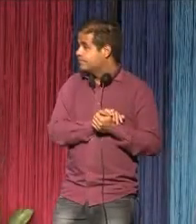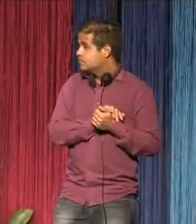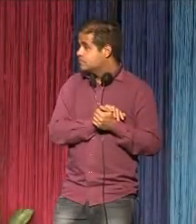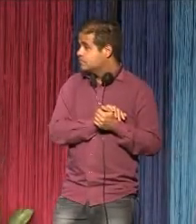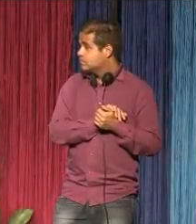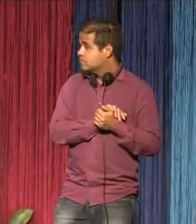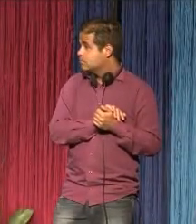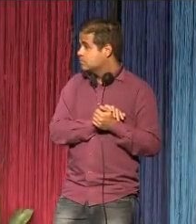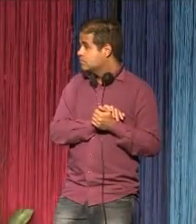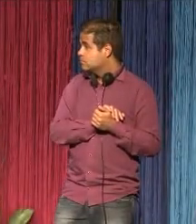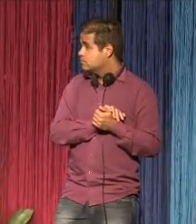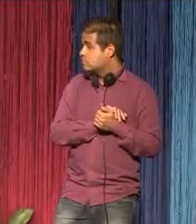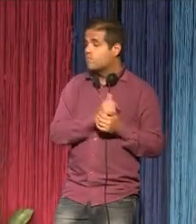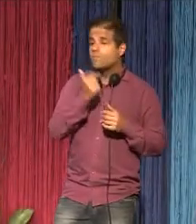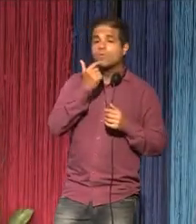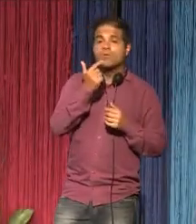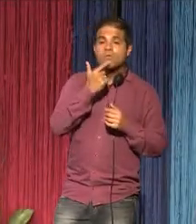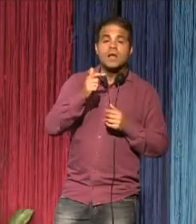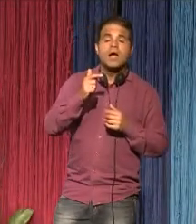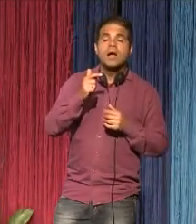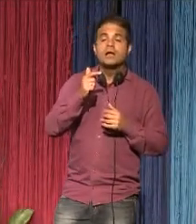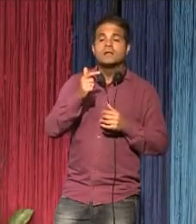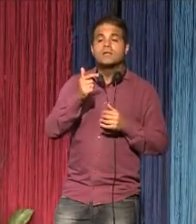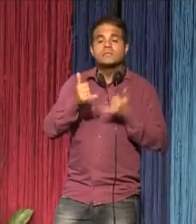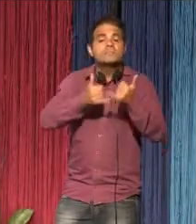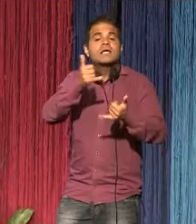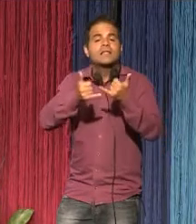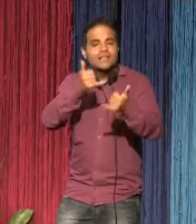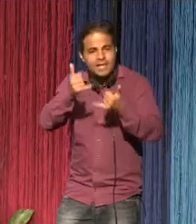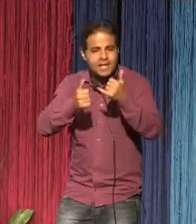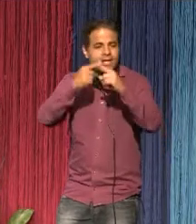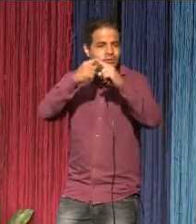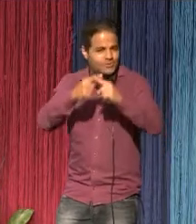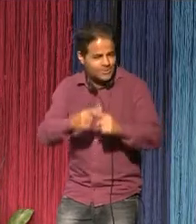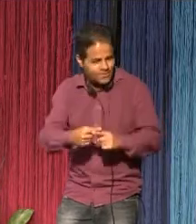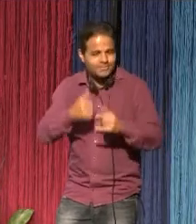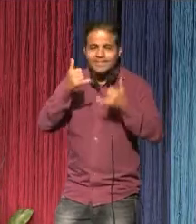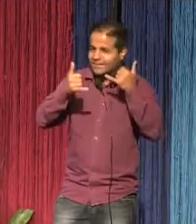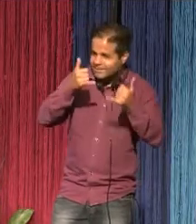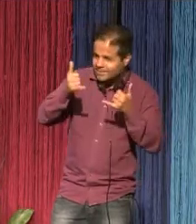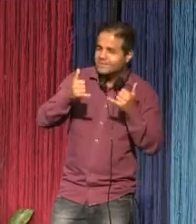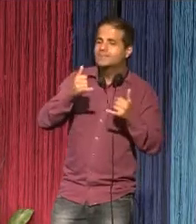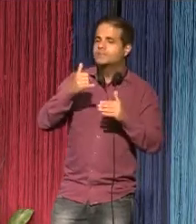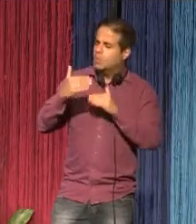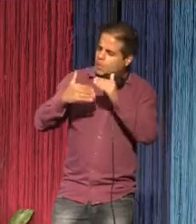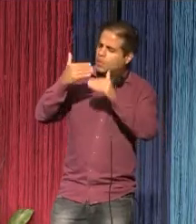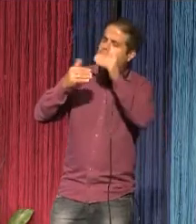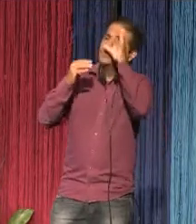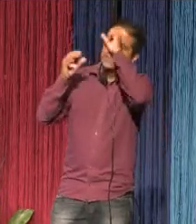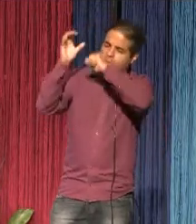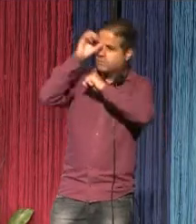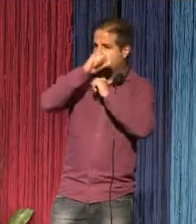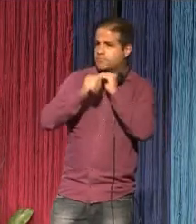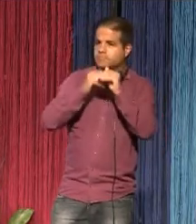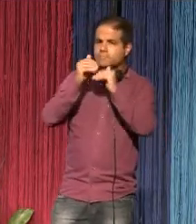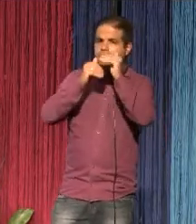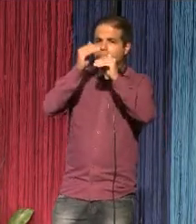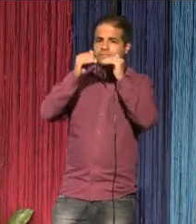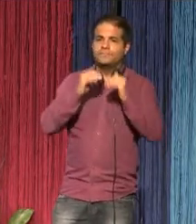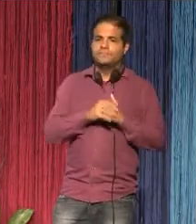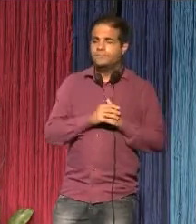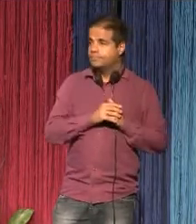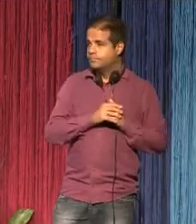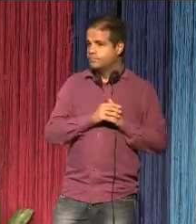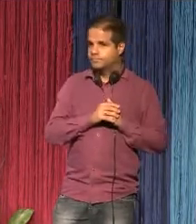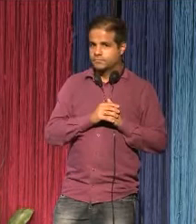Então, a gente vai falar sobre o papel dos jogos e das brincadeiras, né, nos processos de aprendizagem e desenvolvimento.